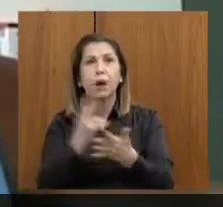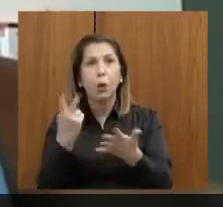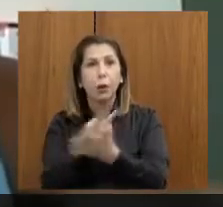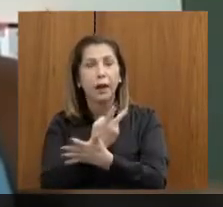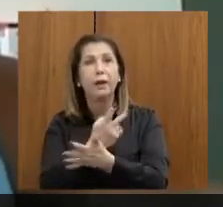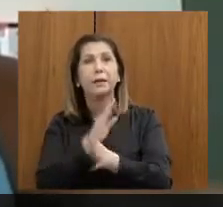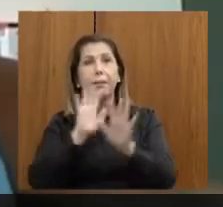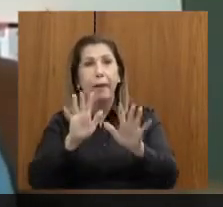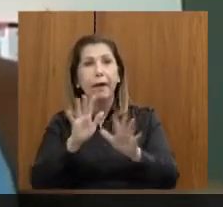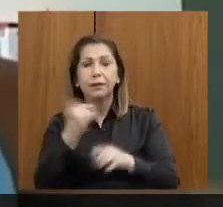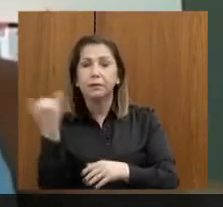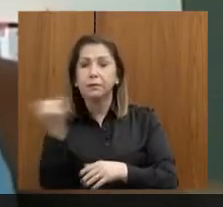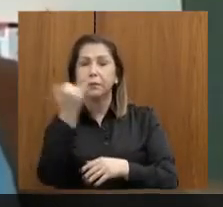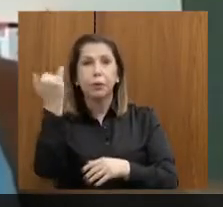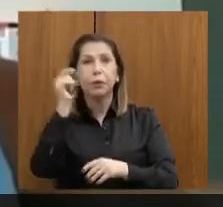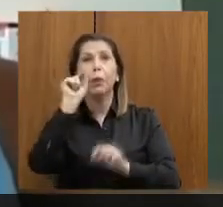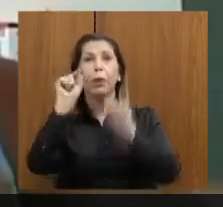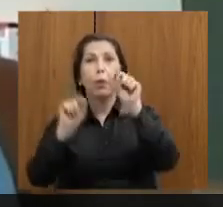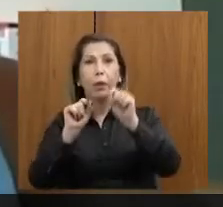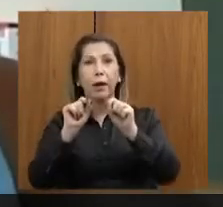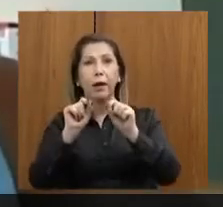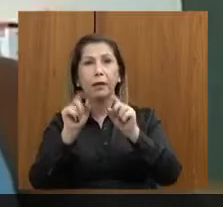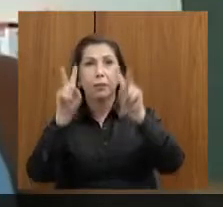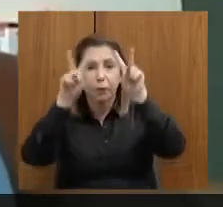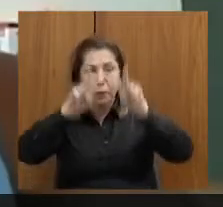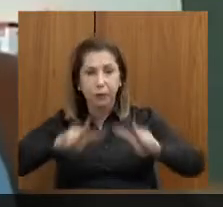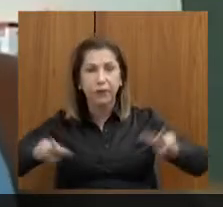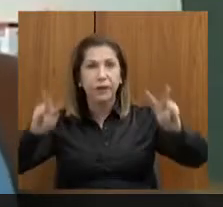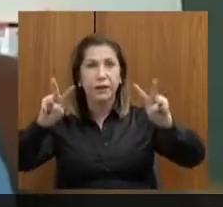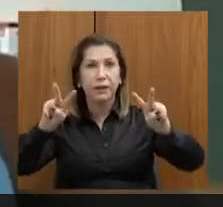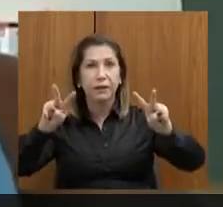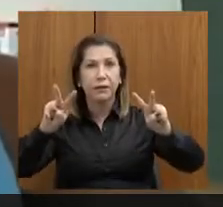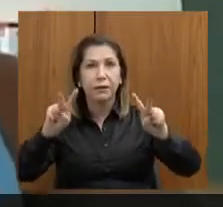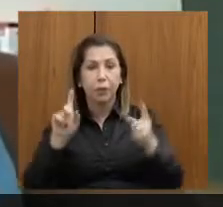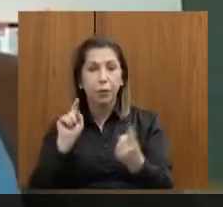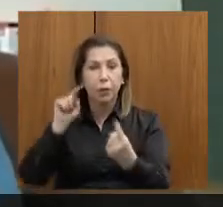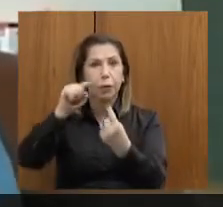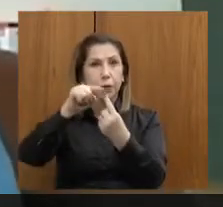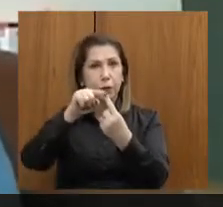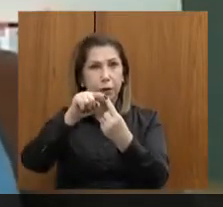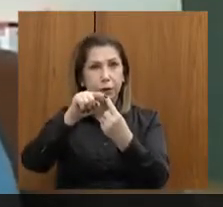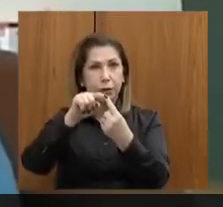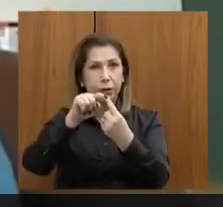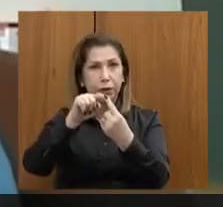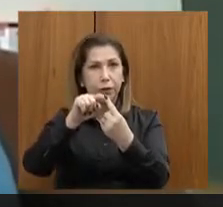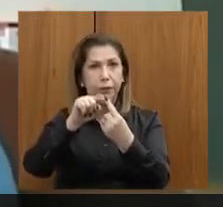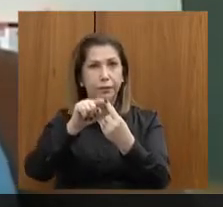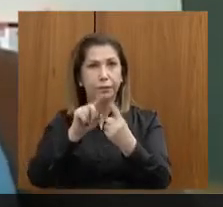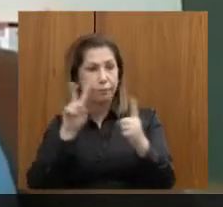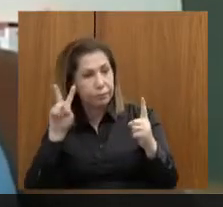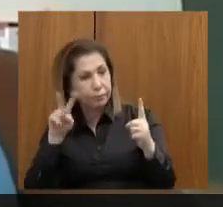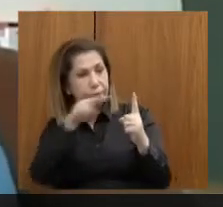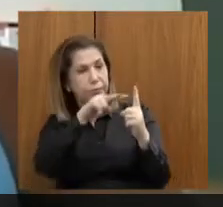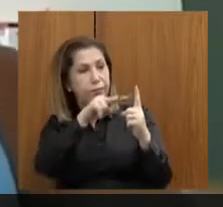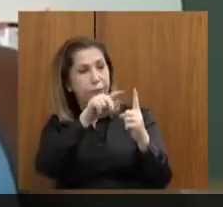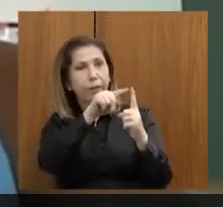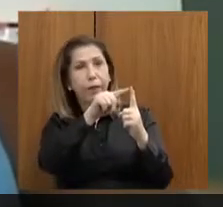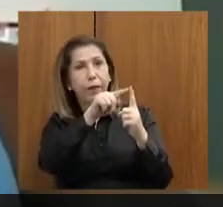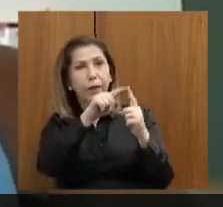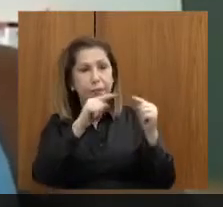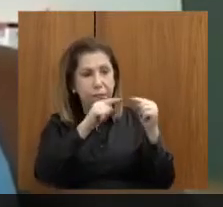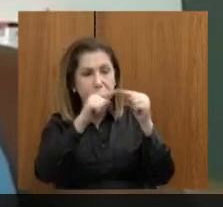mas sobretudo.de saiu pelo conquista da honra da subjetividade do ponto de vista da